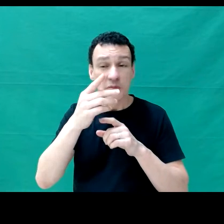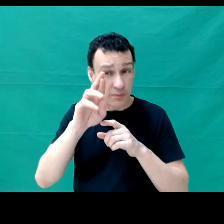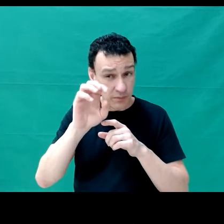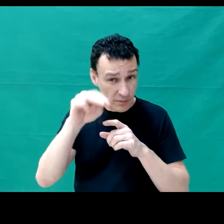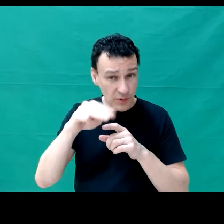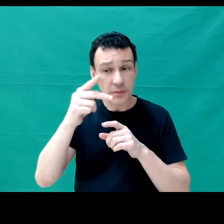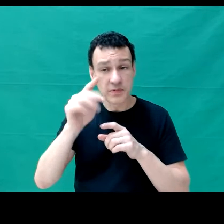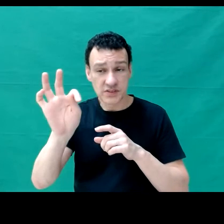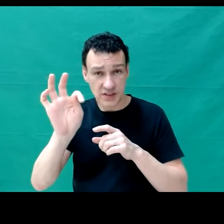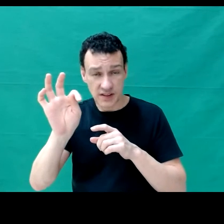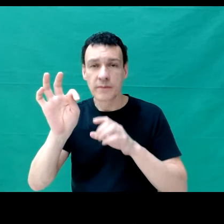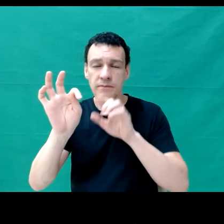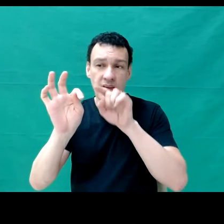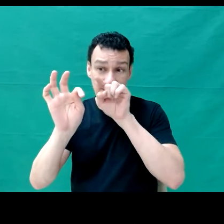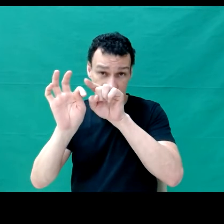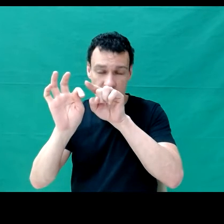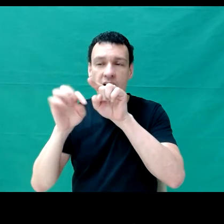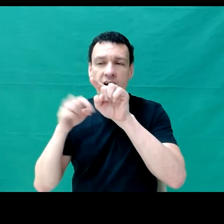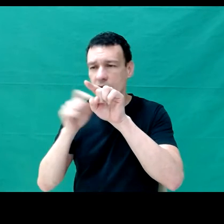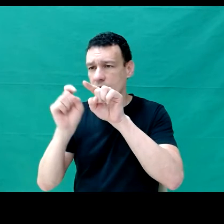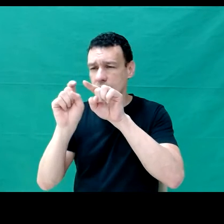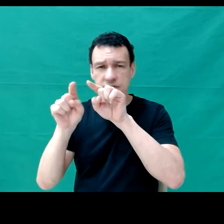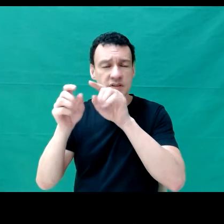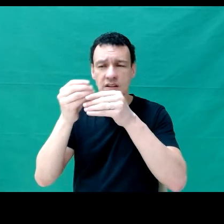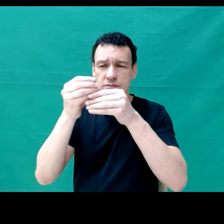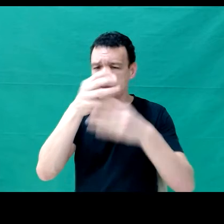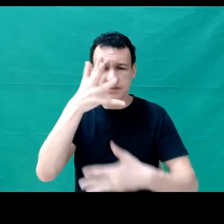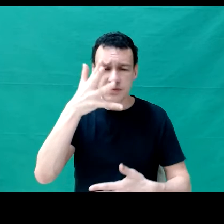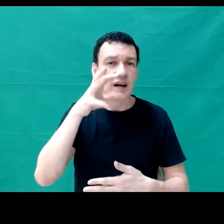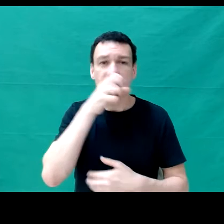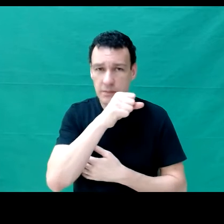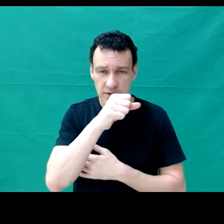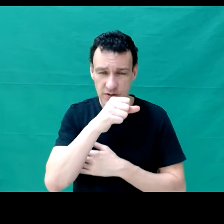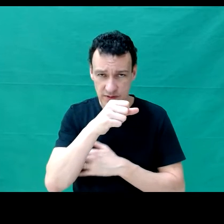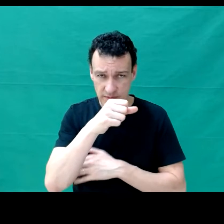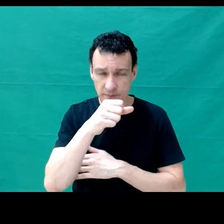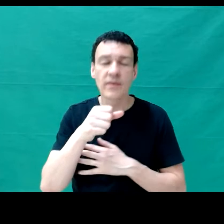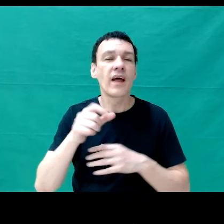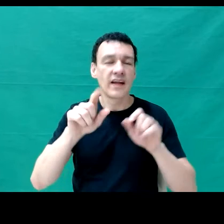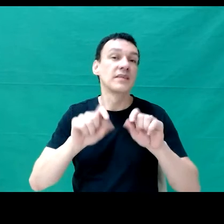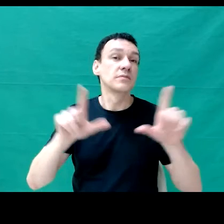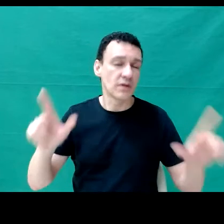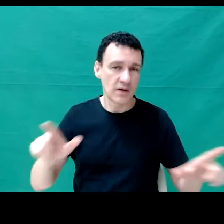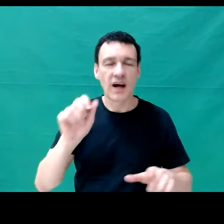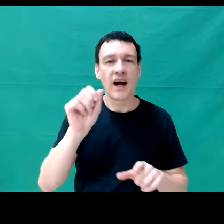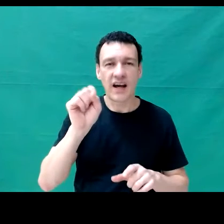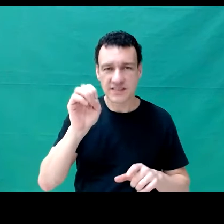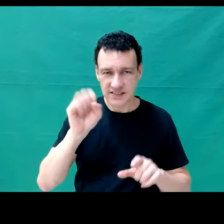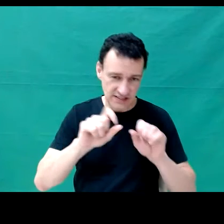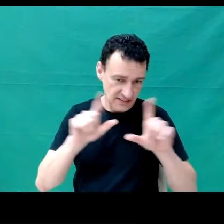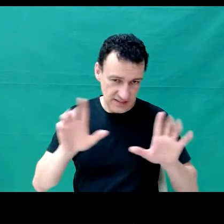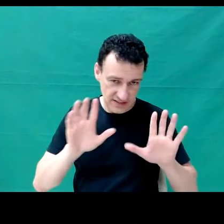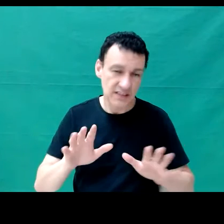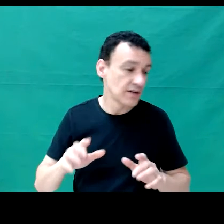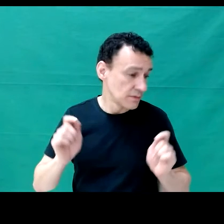segundos, um, um comando, né? E ele vai abrir o Oasis, ele vai fazer a validação da página que eu mandei e ele vai me